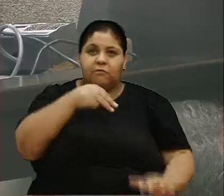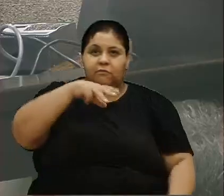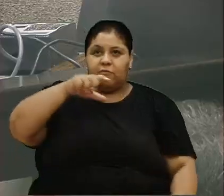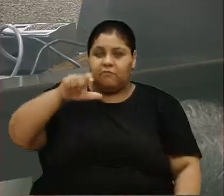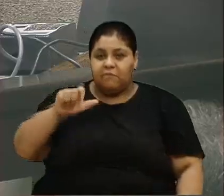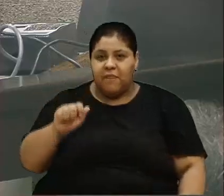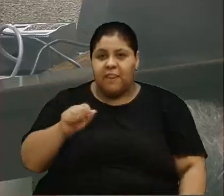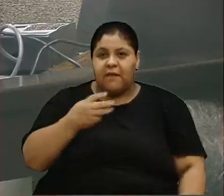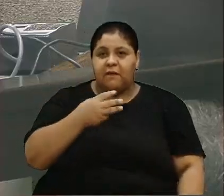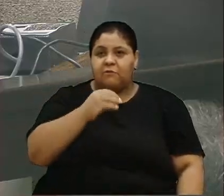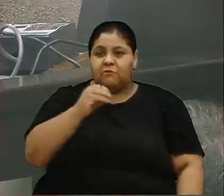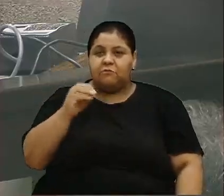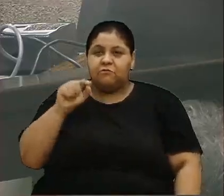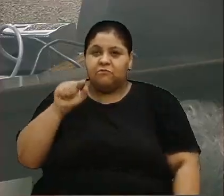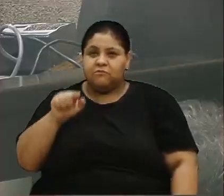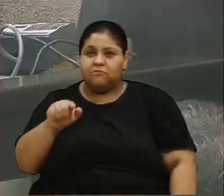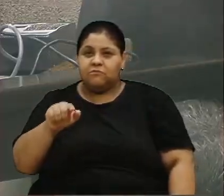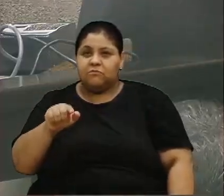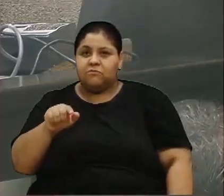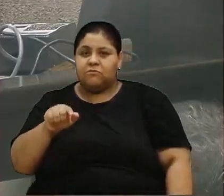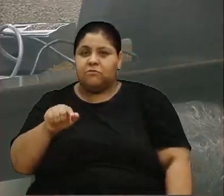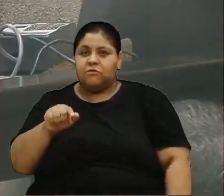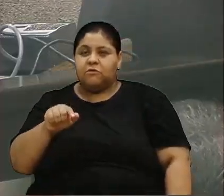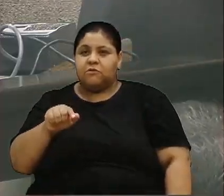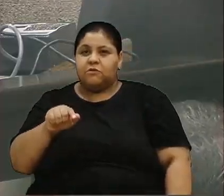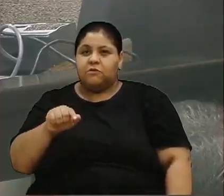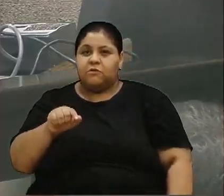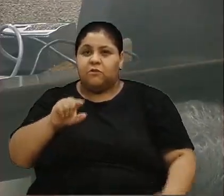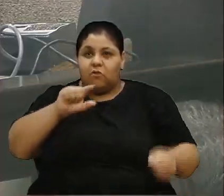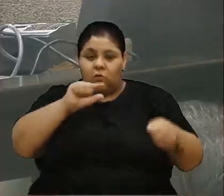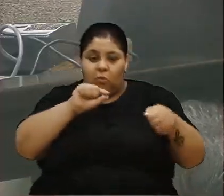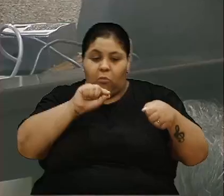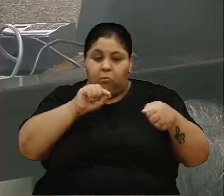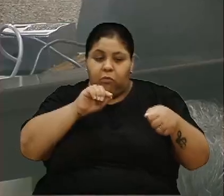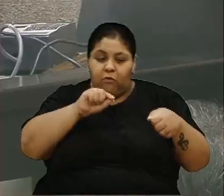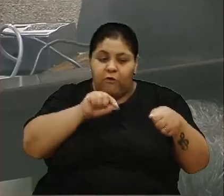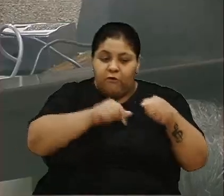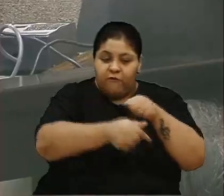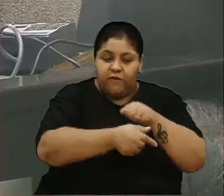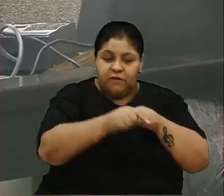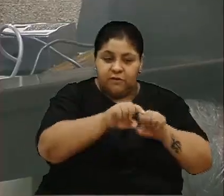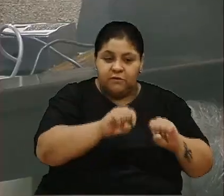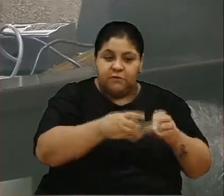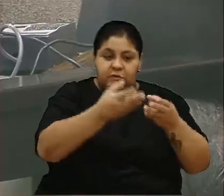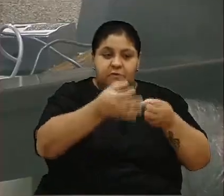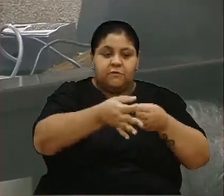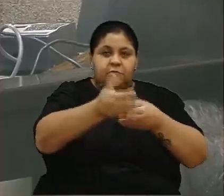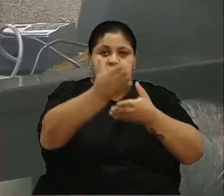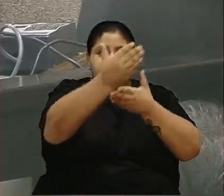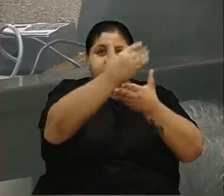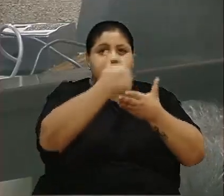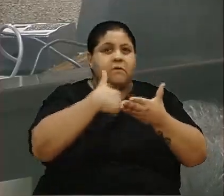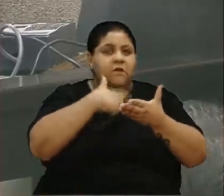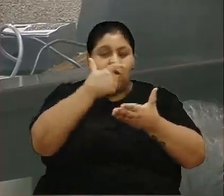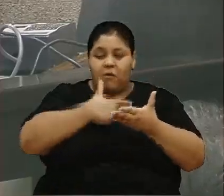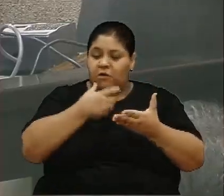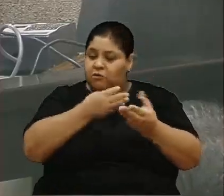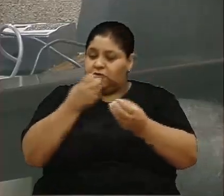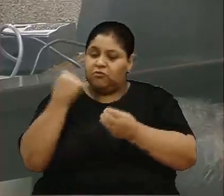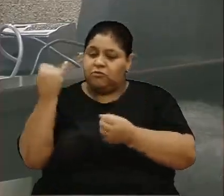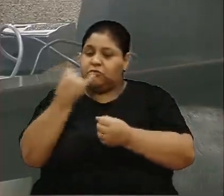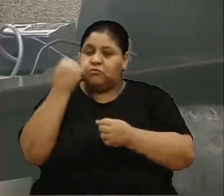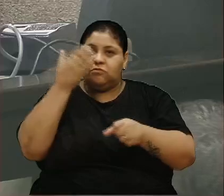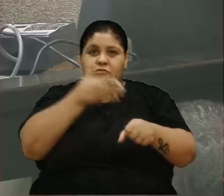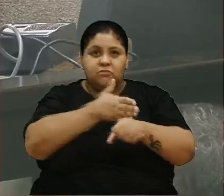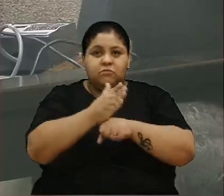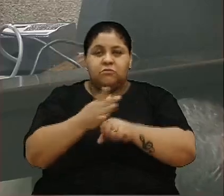1.300.000 e colocar na festa das colheitas. Como eu disse, eu acho a festa muito importante, participei no outro ano, vou